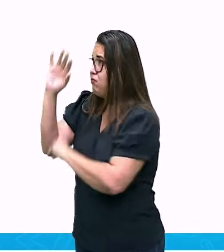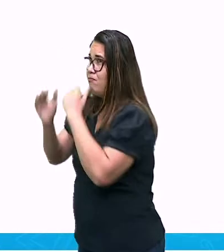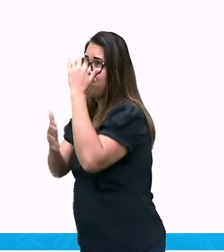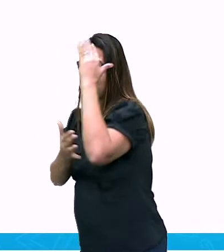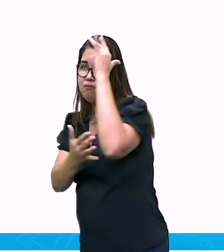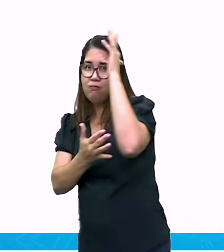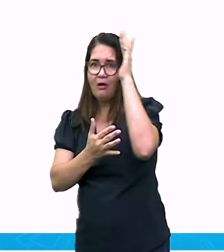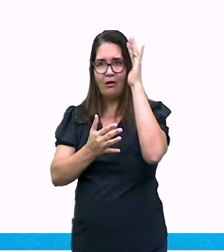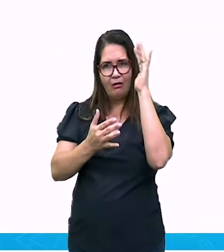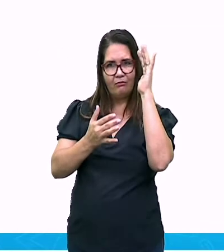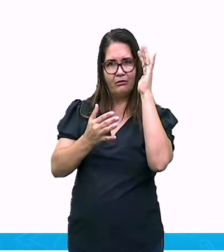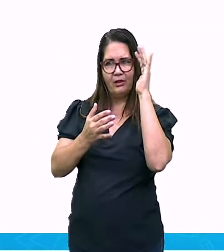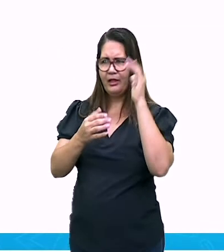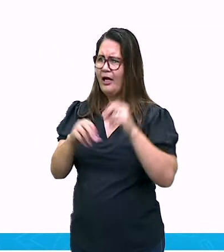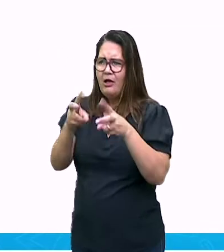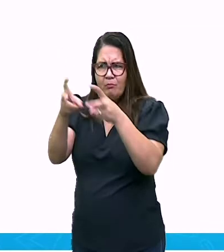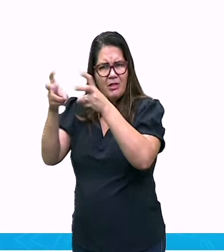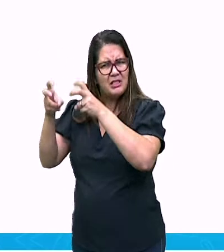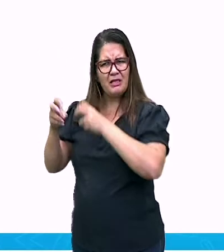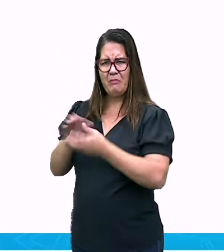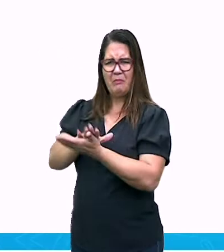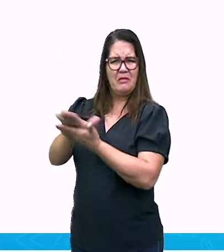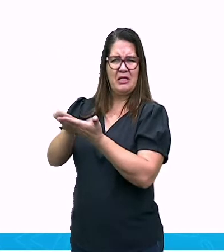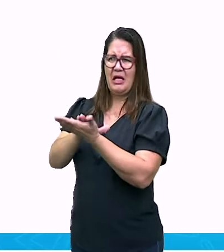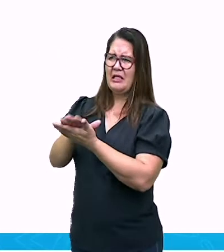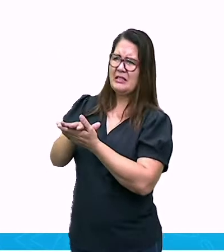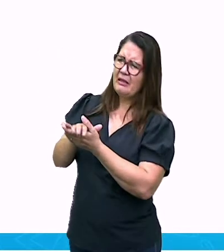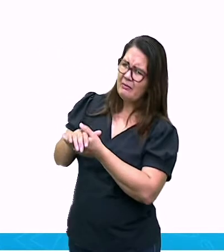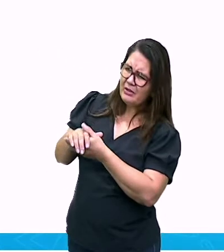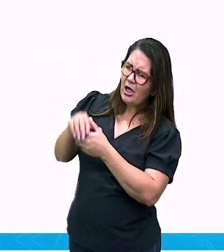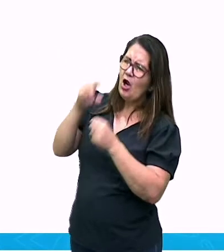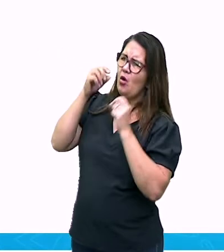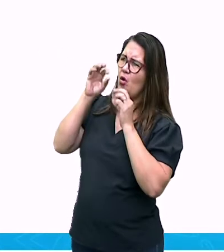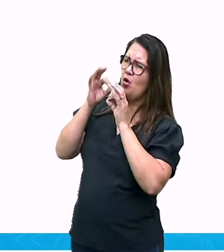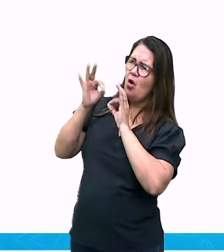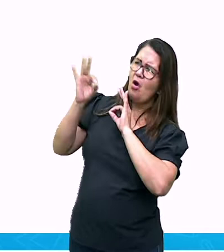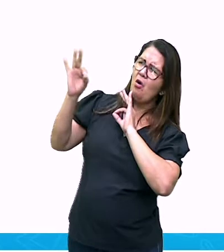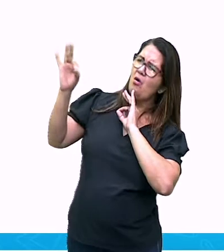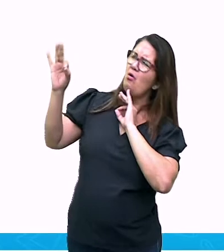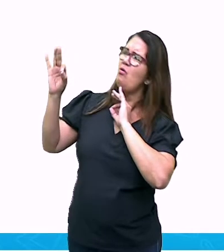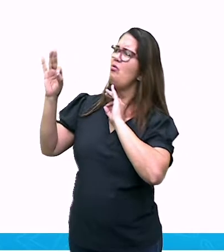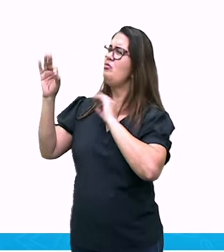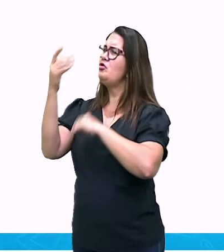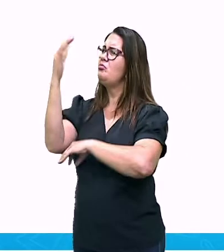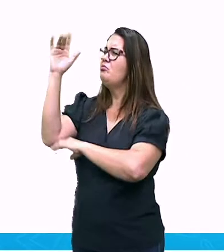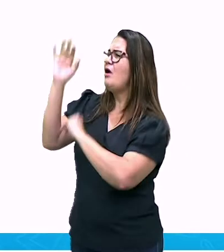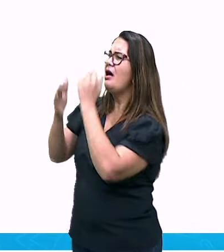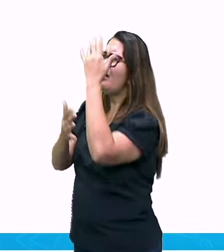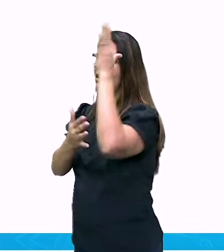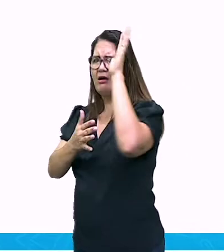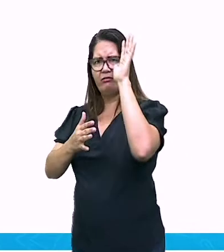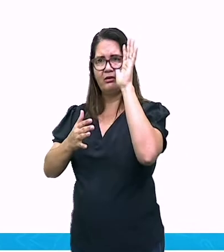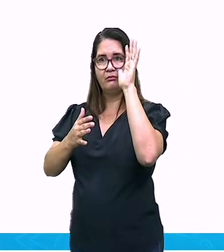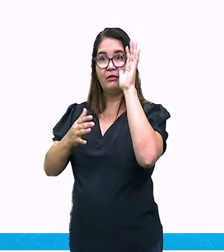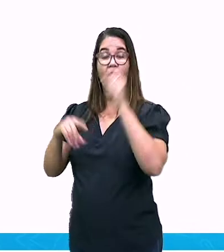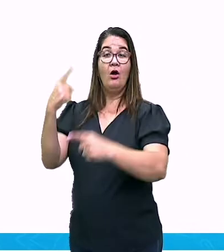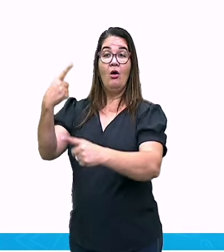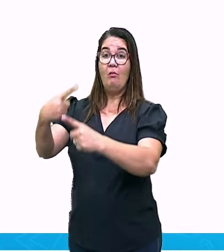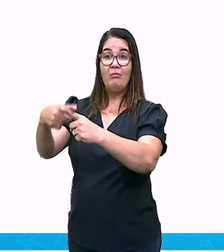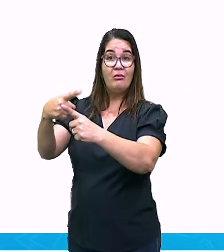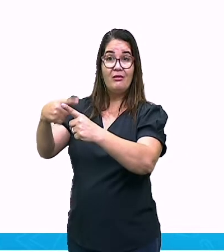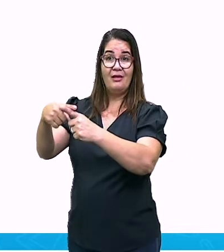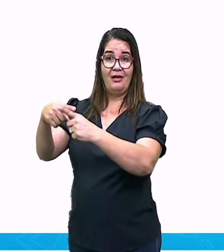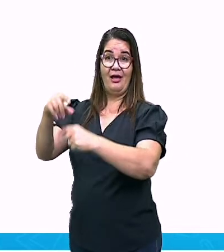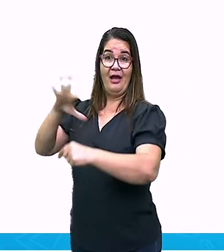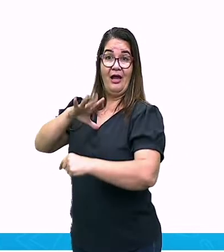ali naquele lugar, um outro ponto verde. Porém, há tanta população ali que é o